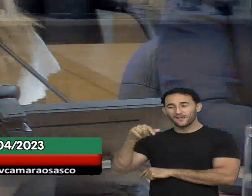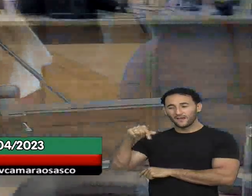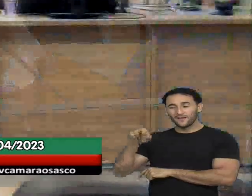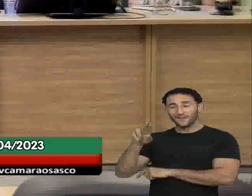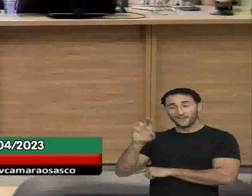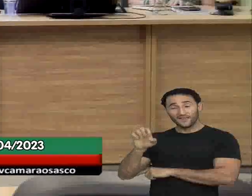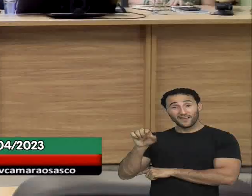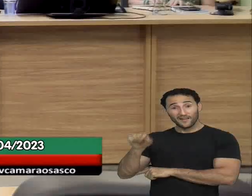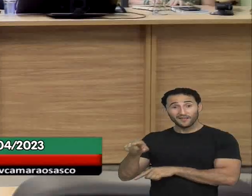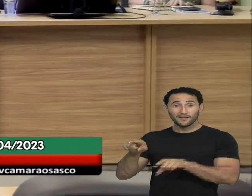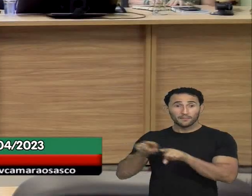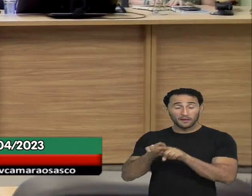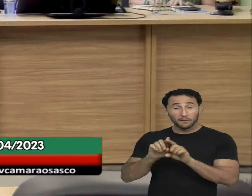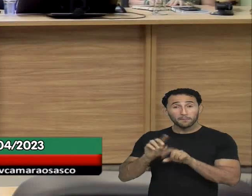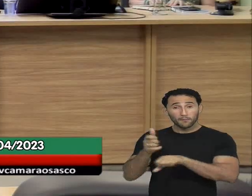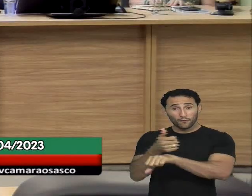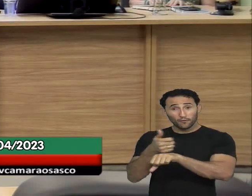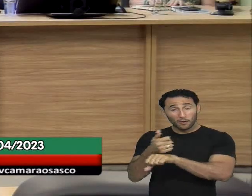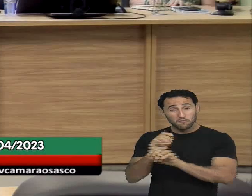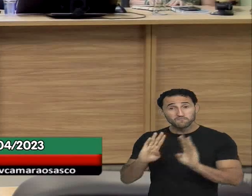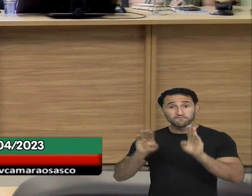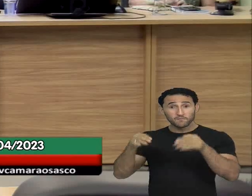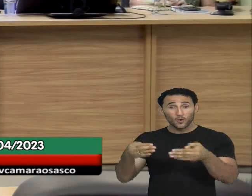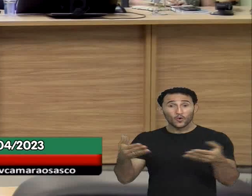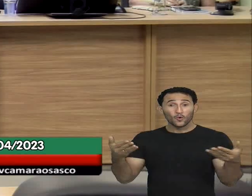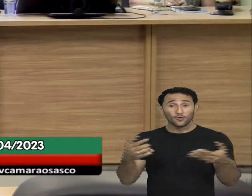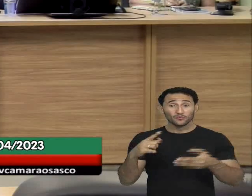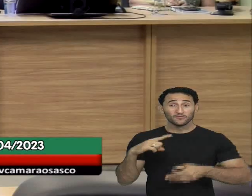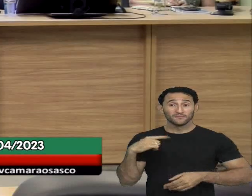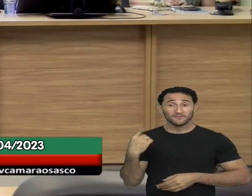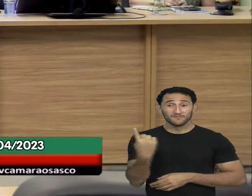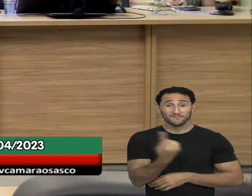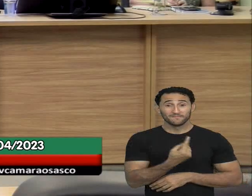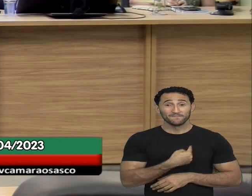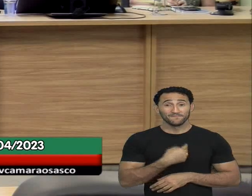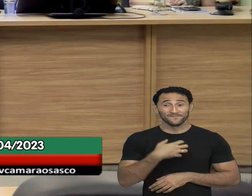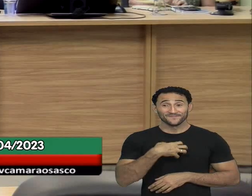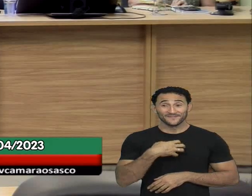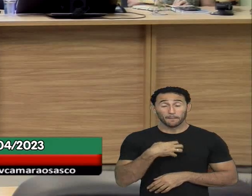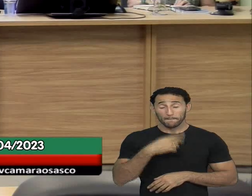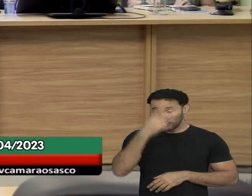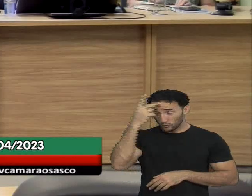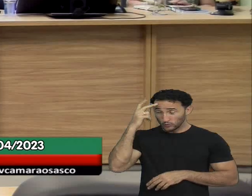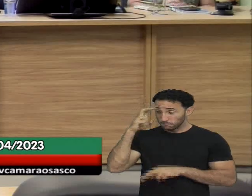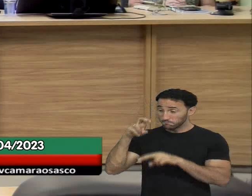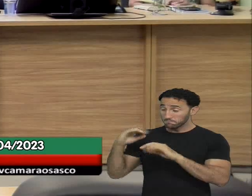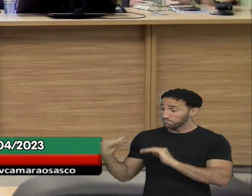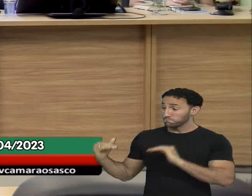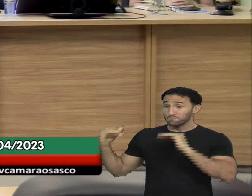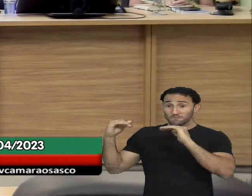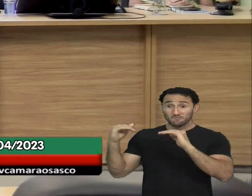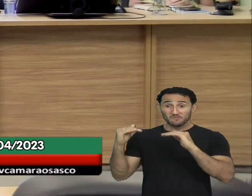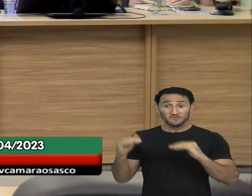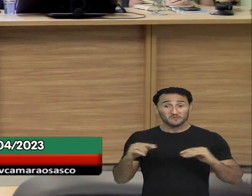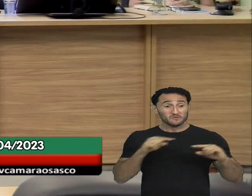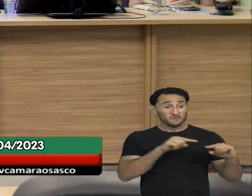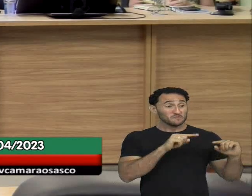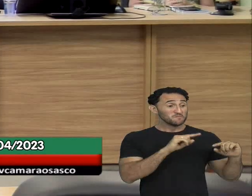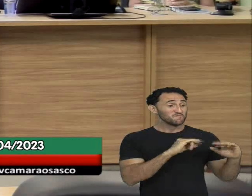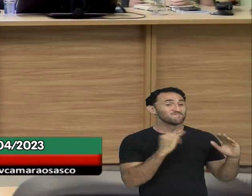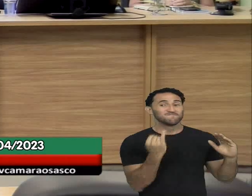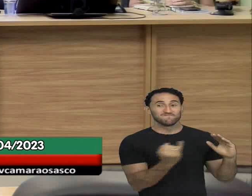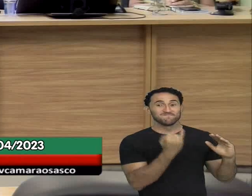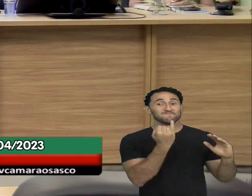vascular. Gente, hoje nós estamos aqui com feras. Estou aqui no meio deles, estou muito feliz, porque a